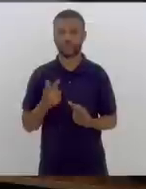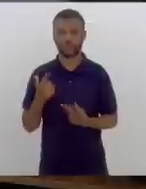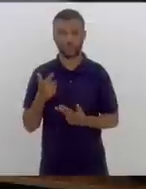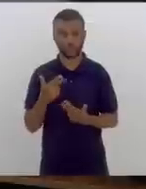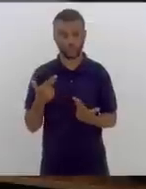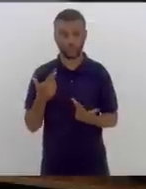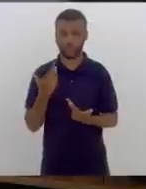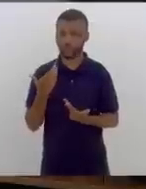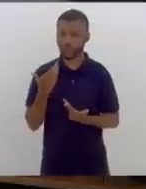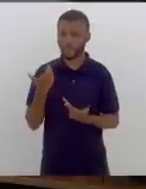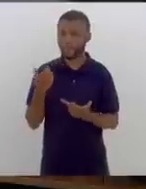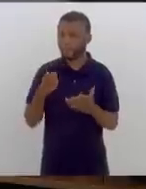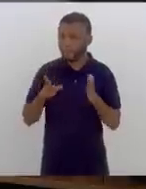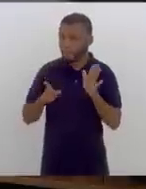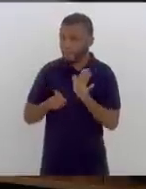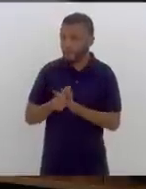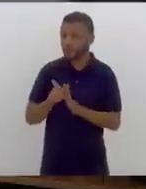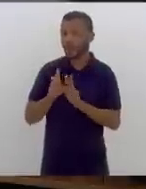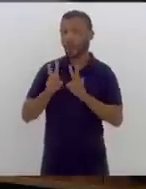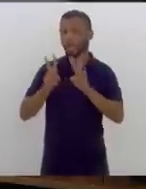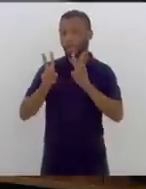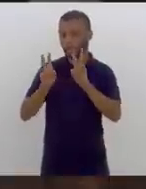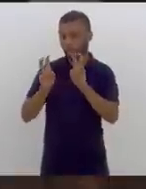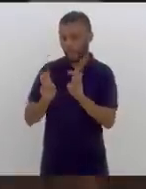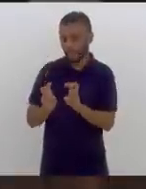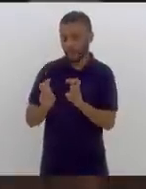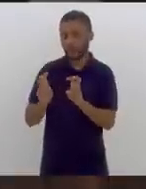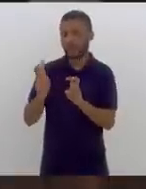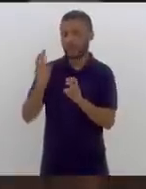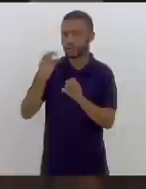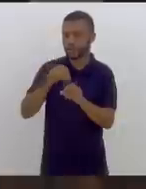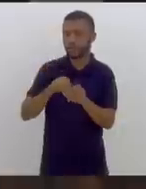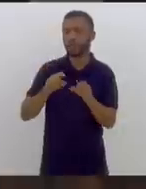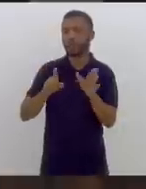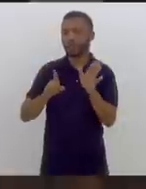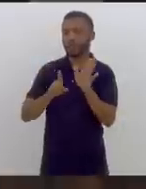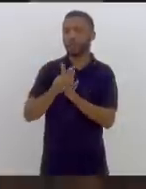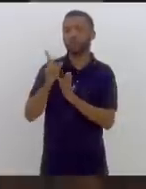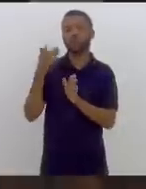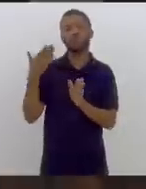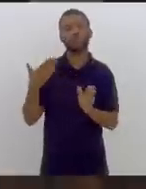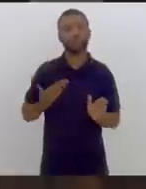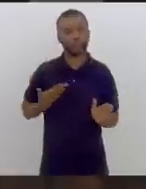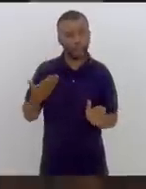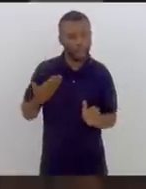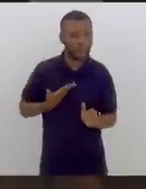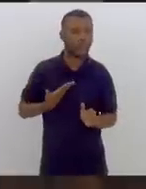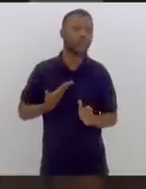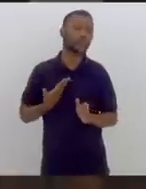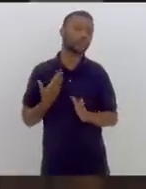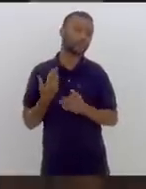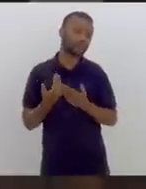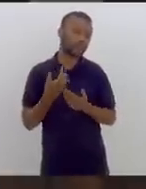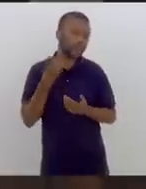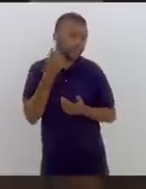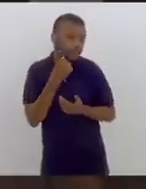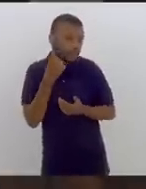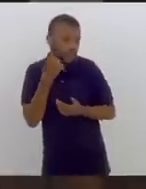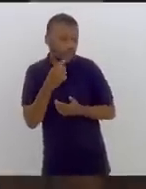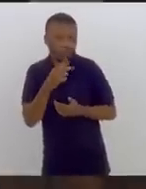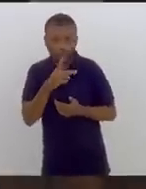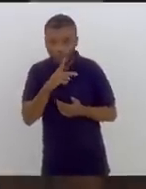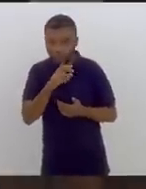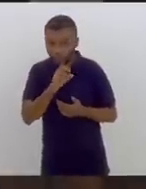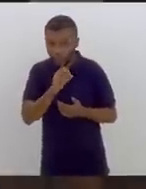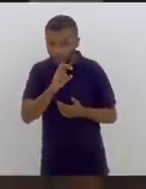de perguntar ao Senhor aqui dentro da pergunta aqui do meu amigo Deputado Portugal